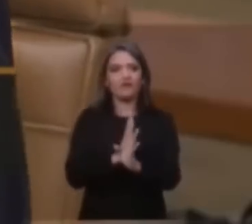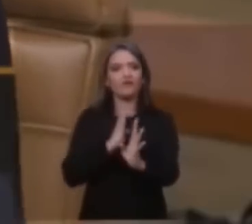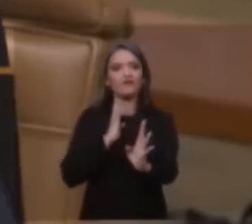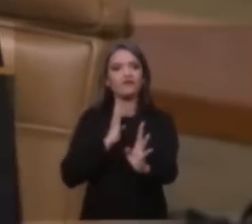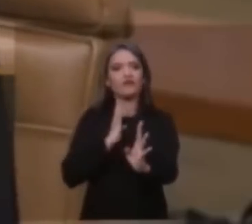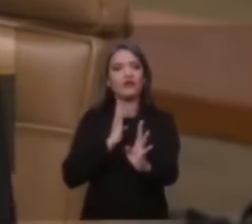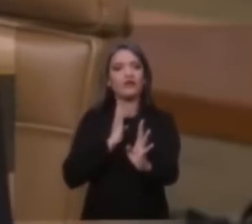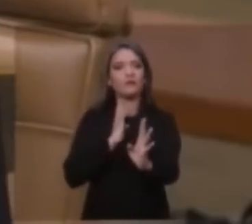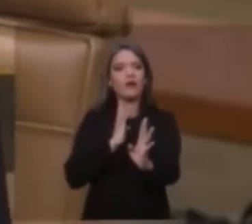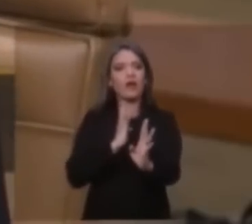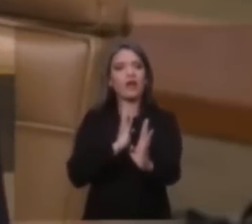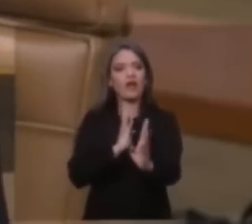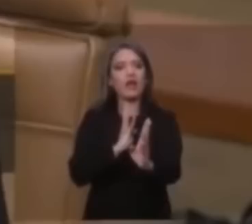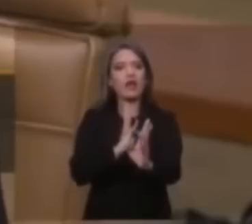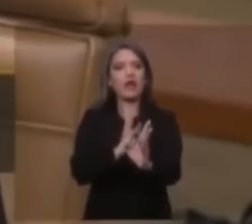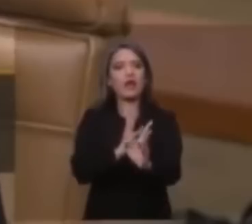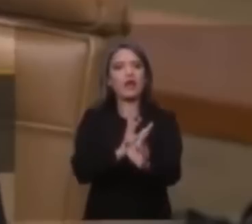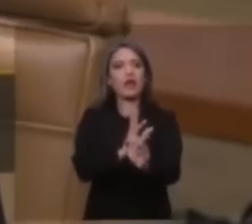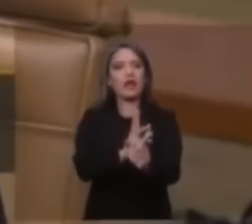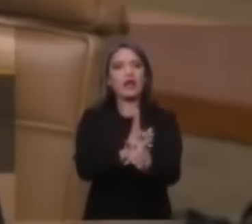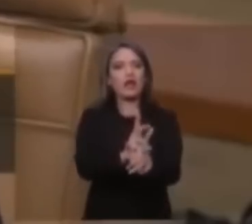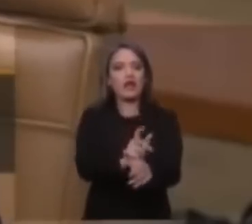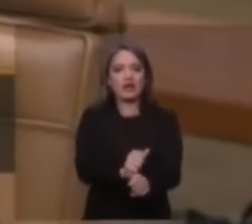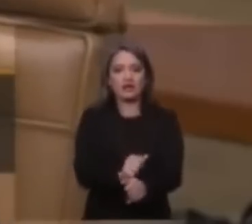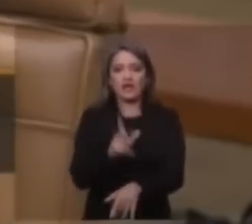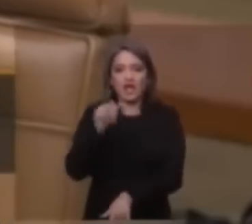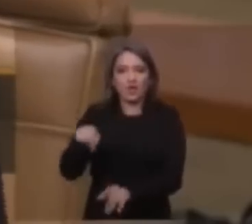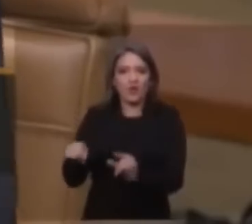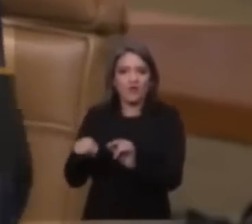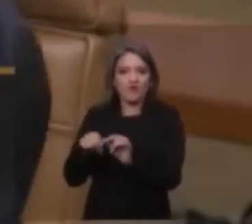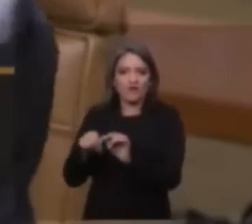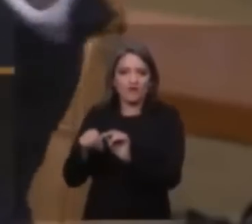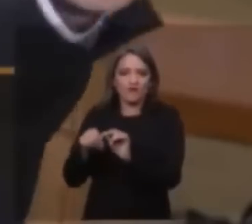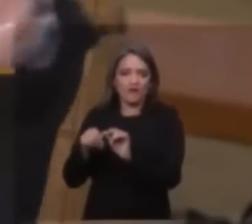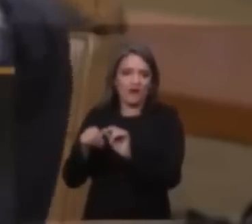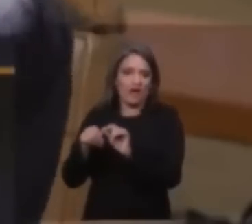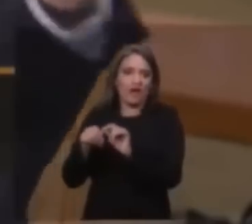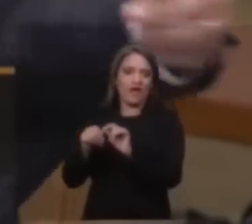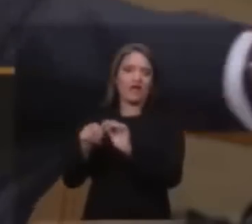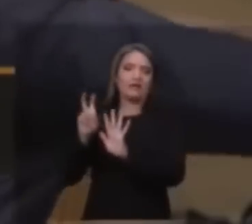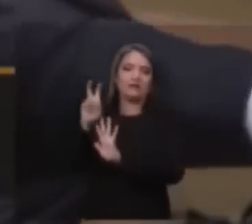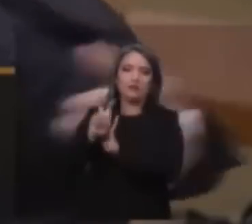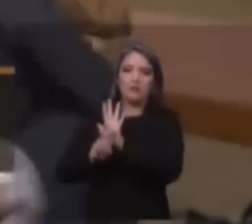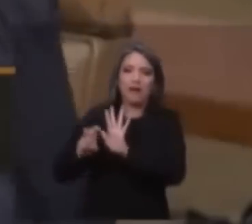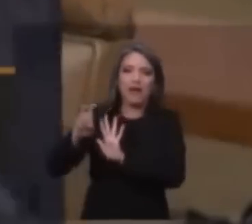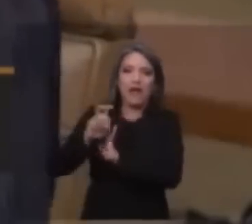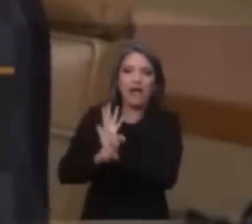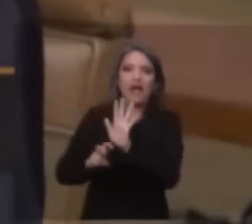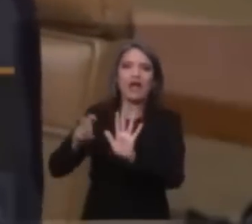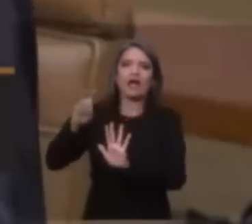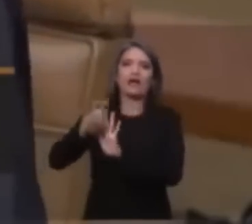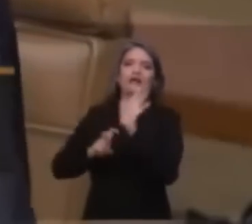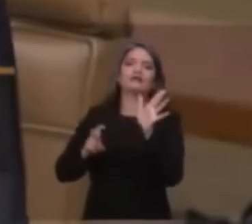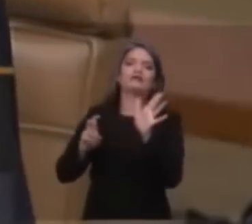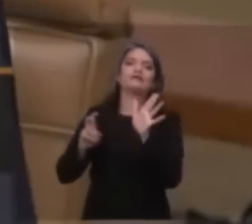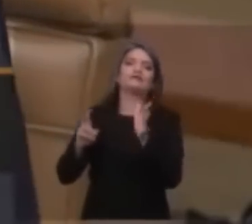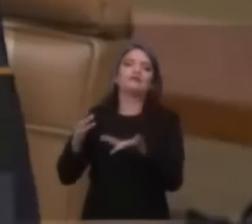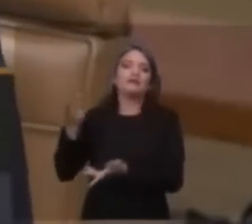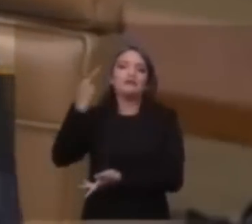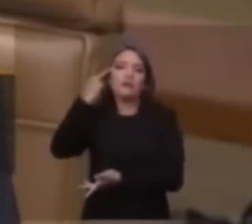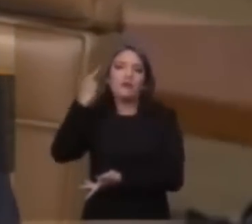assim como fazem no Hopi Hari em São Paulo na Disney agora vamos